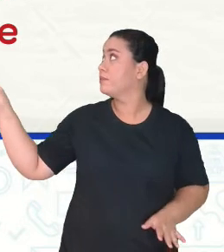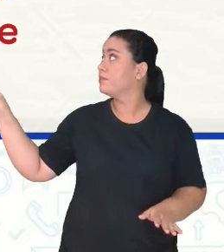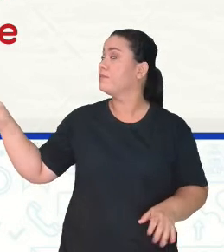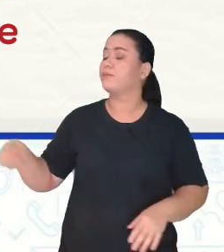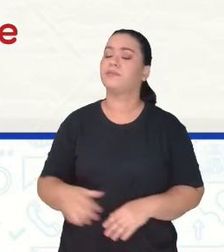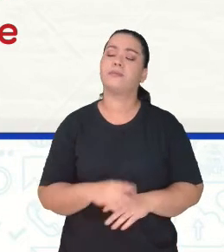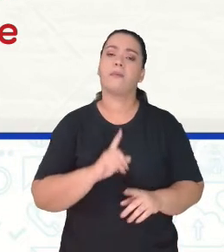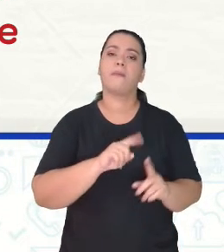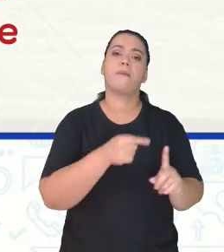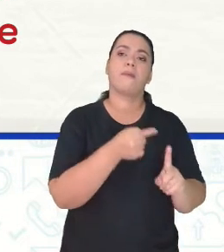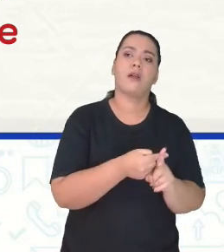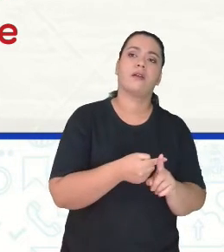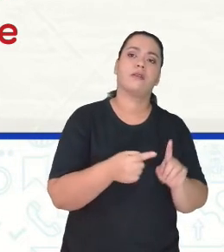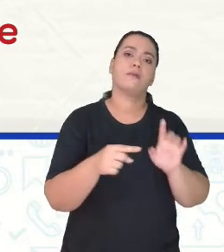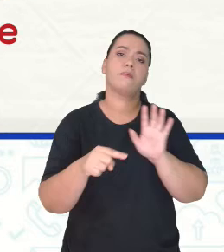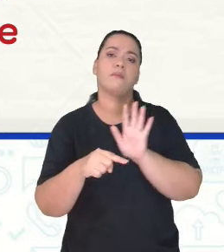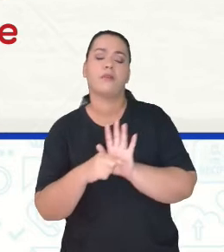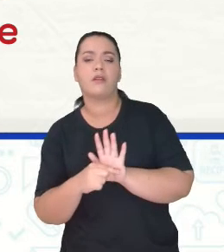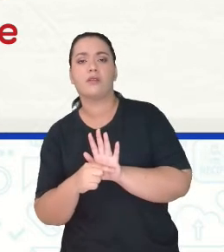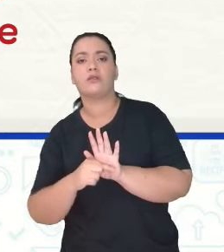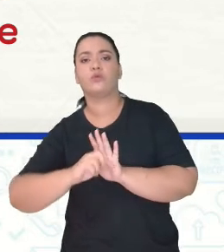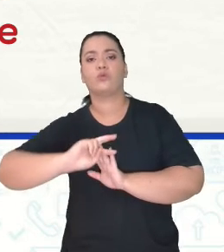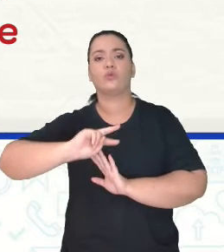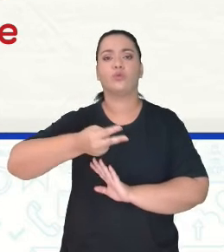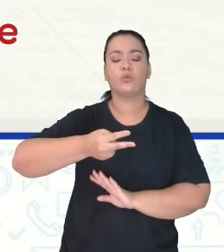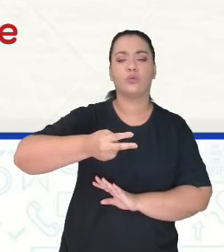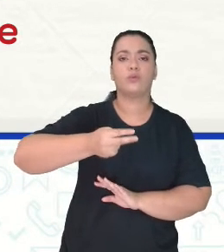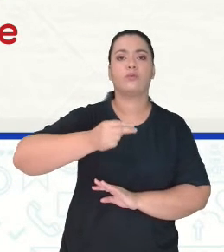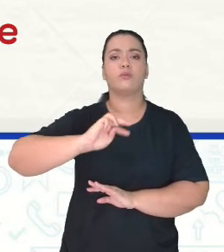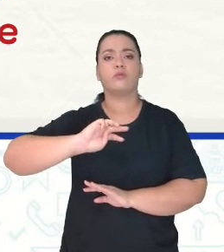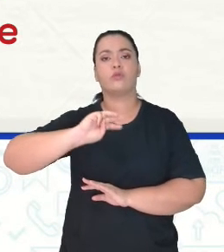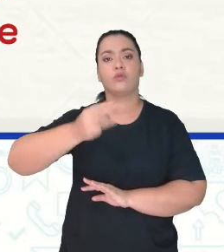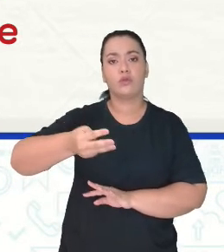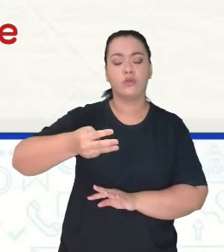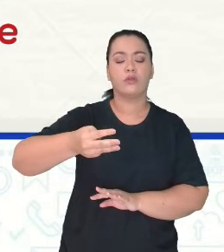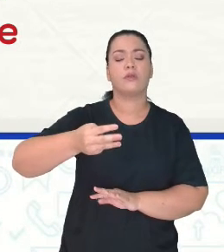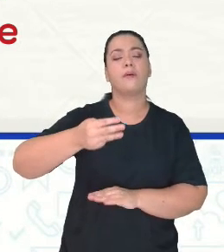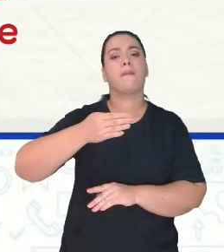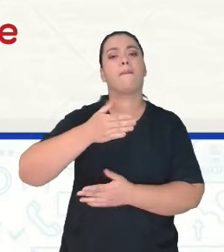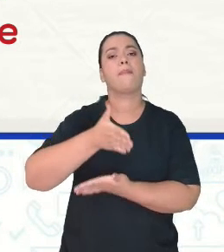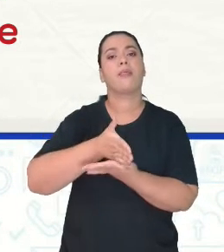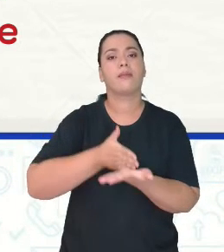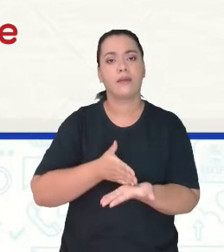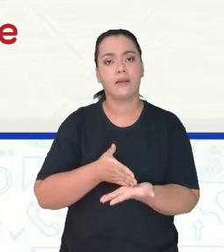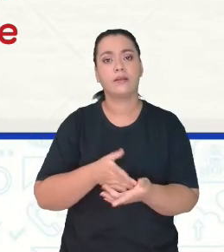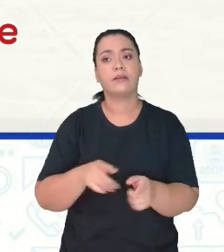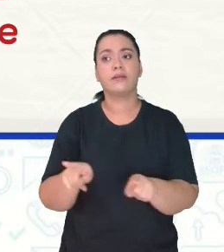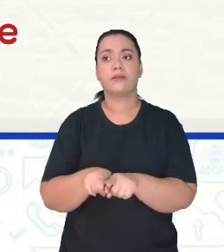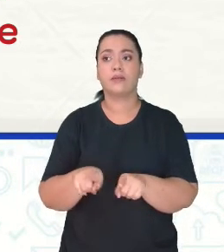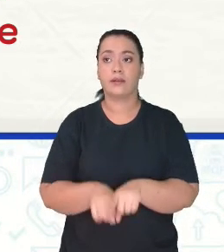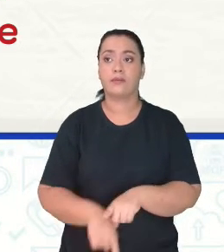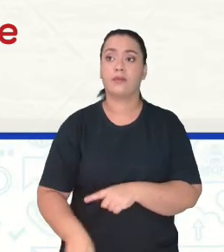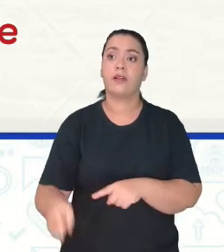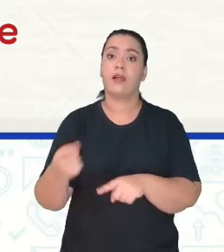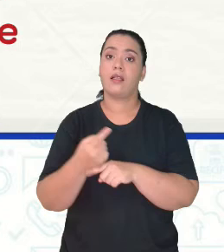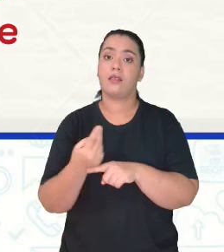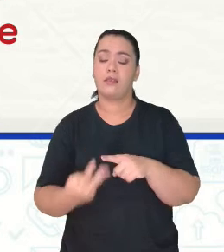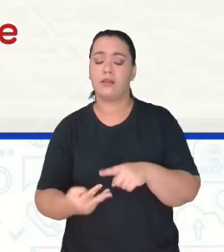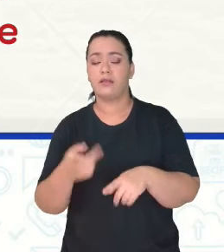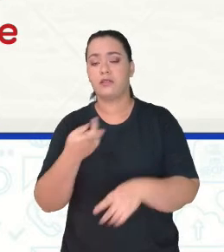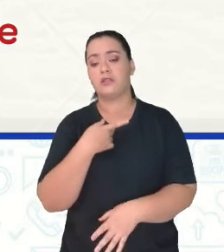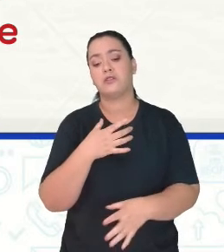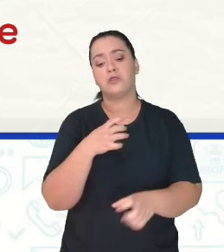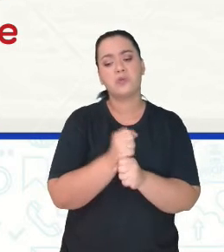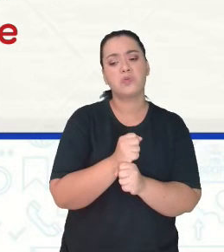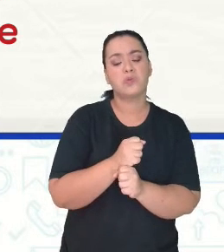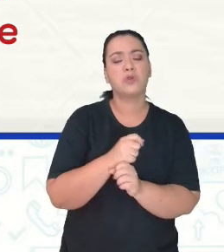a mais, a menos, o dobro, o triplo, metade e a terça parte. Aí você vai somar,